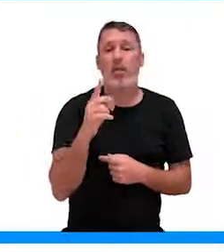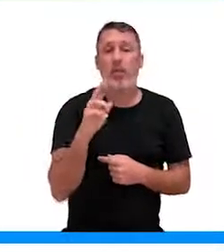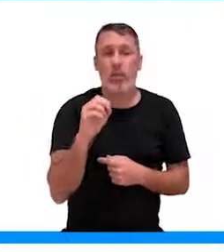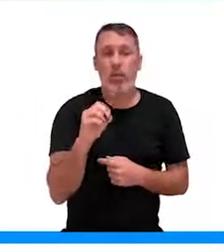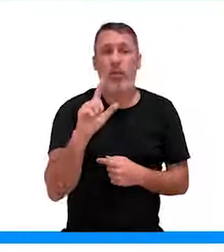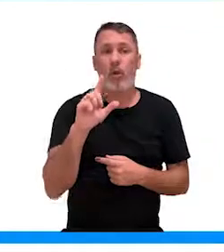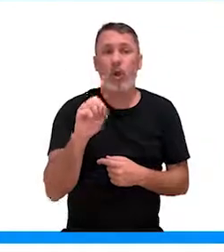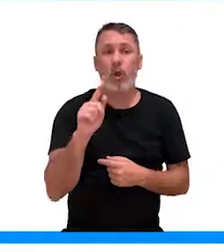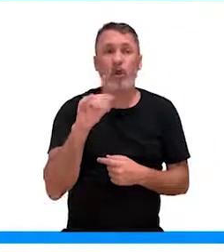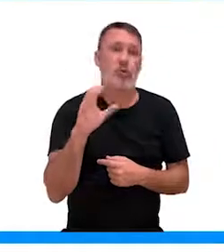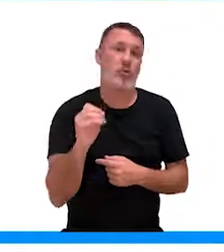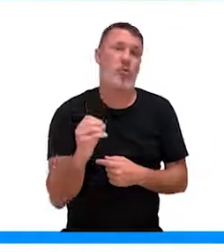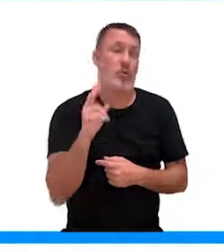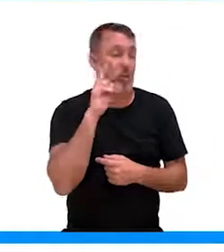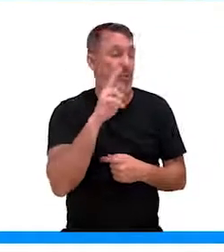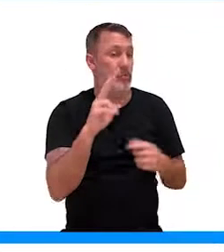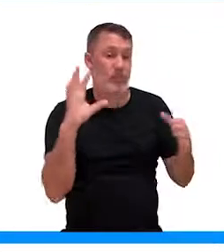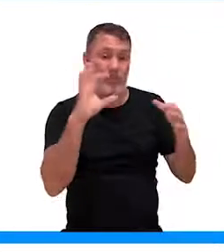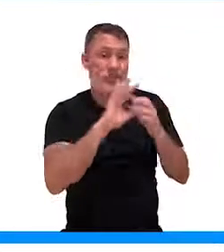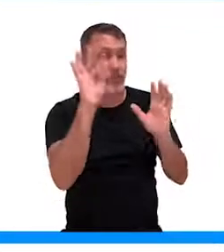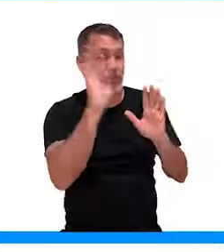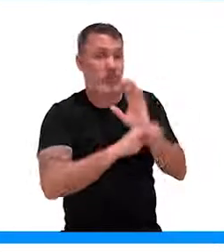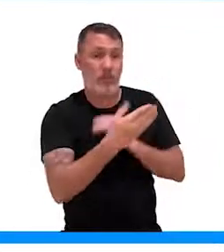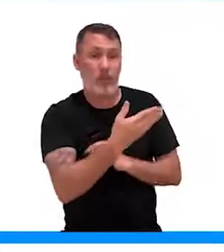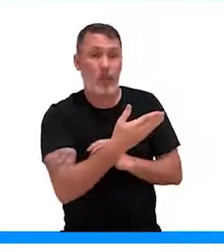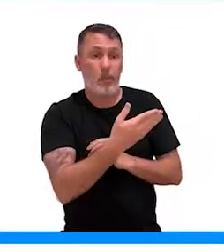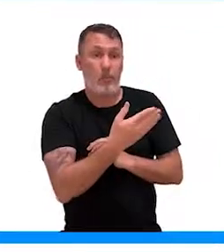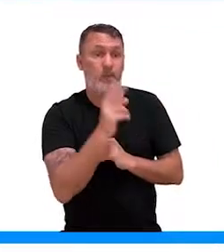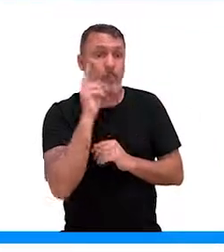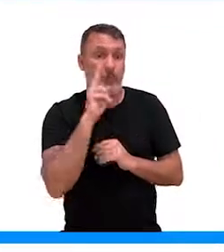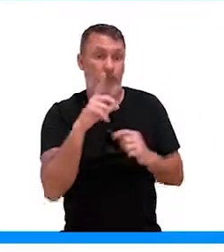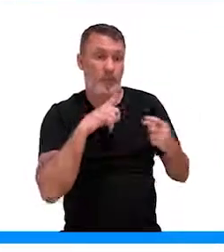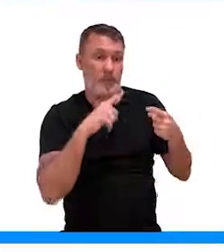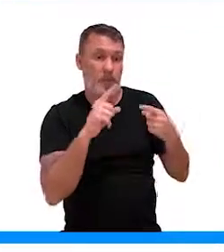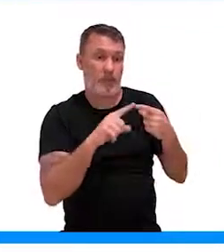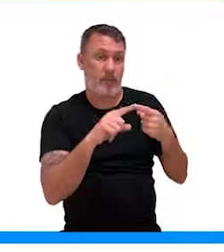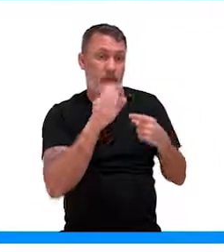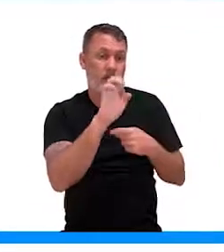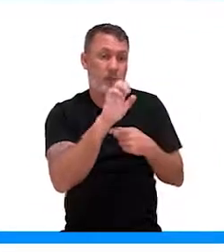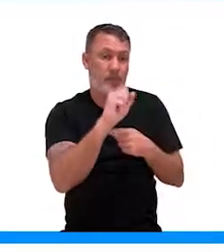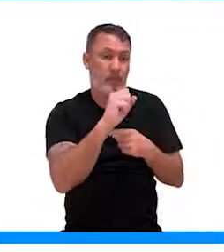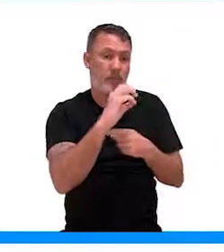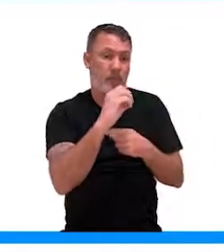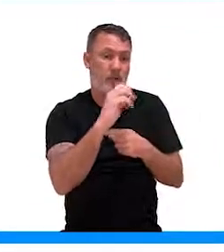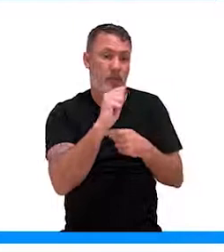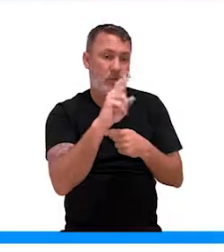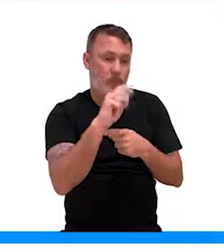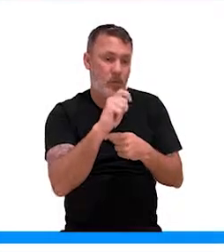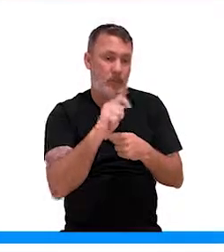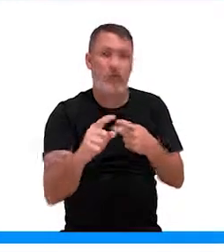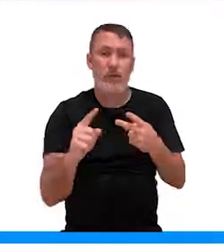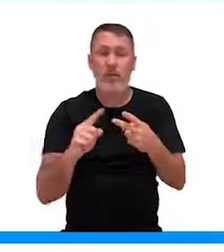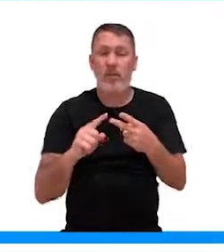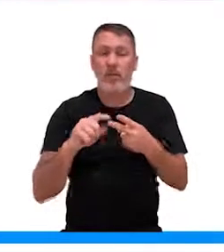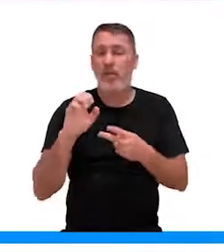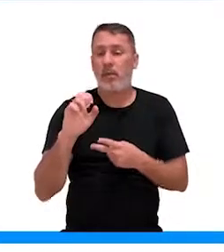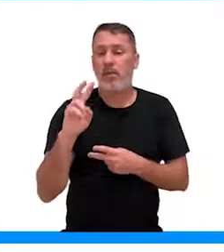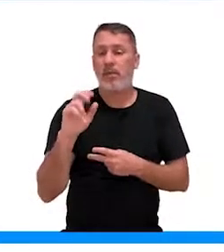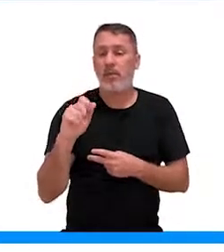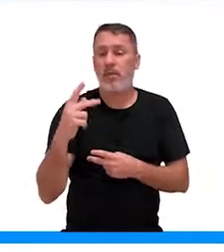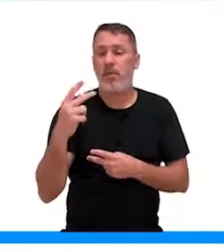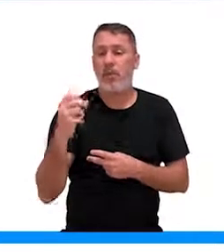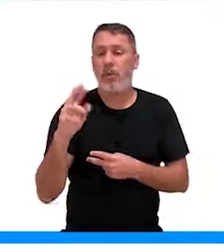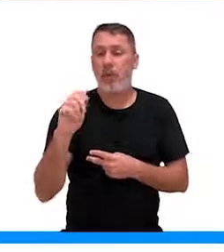hidrológico. Focando para os dois conceitos aqui, voltando no texto, olha, o escoamento superficial e os altos níveis de